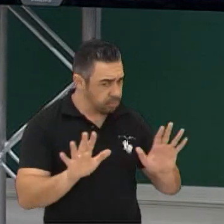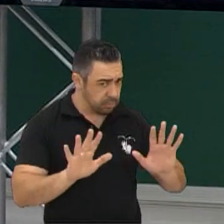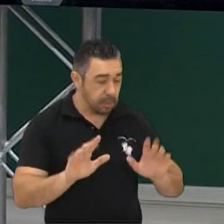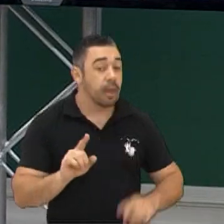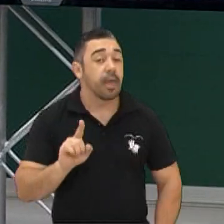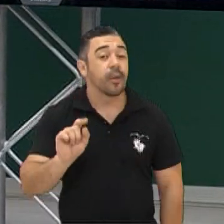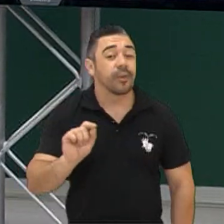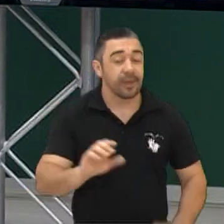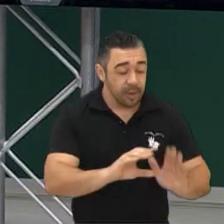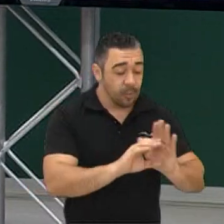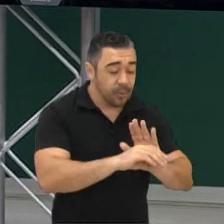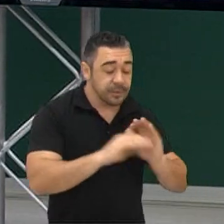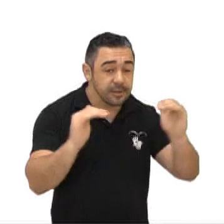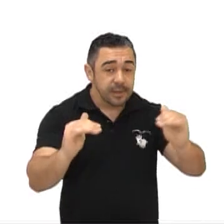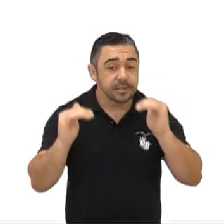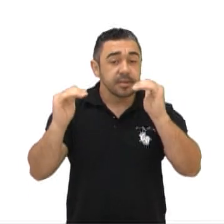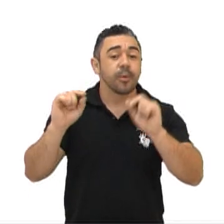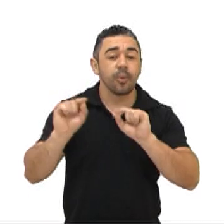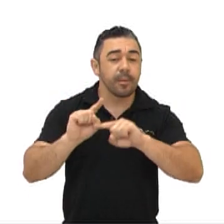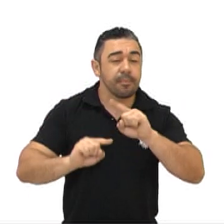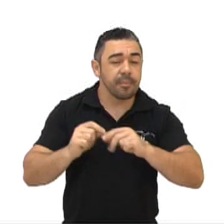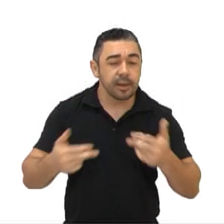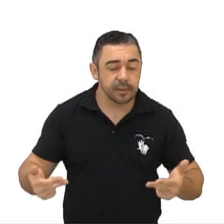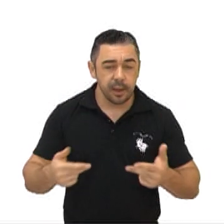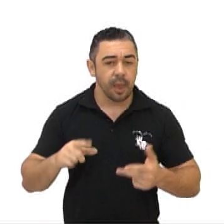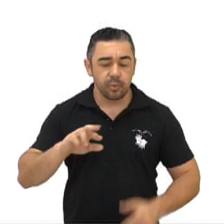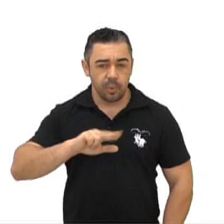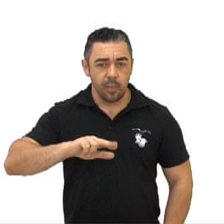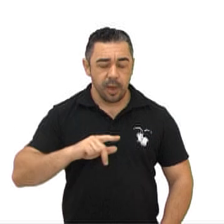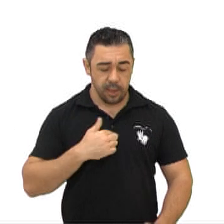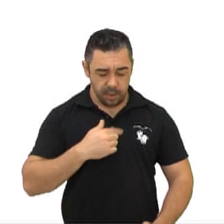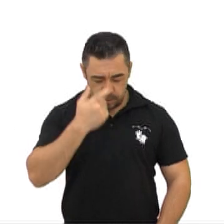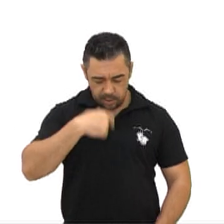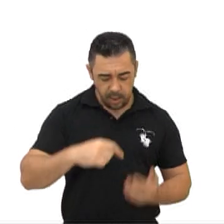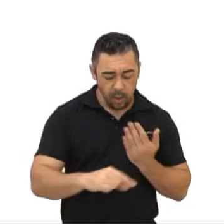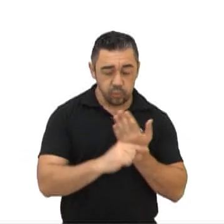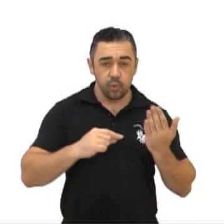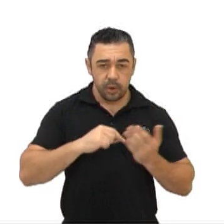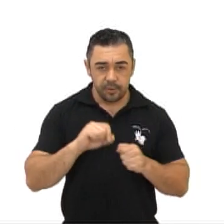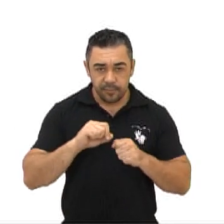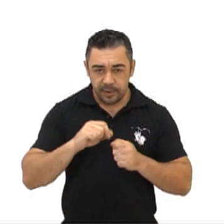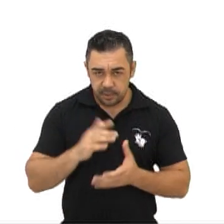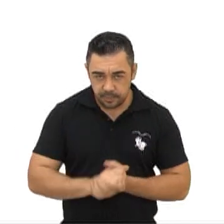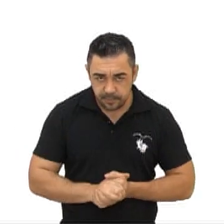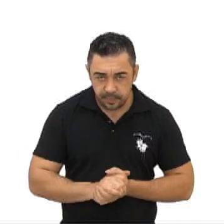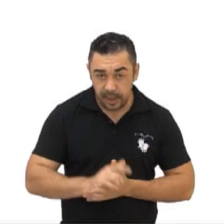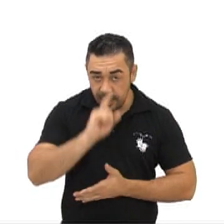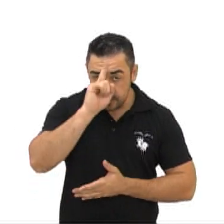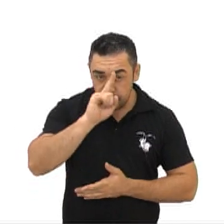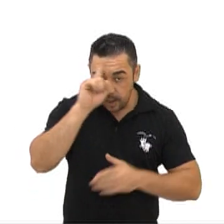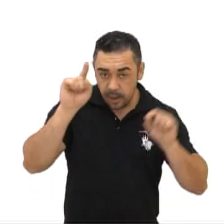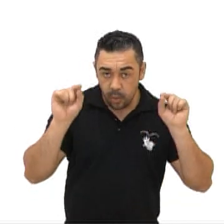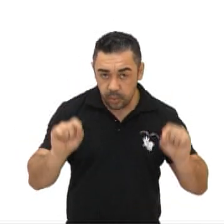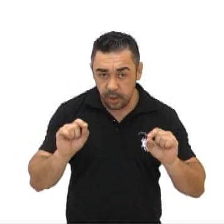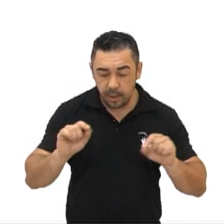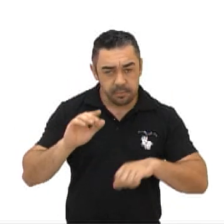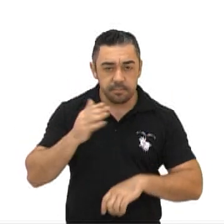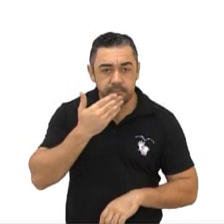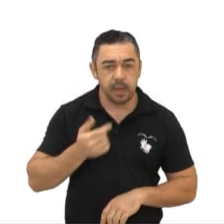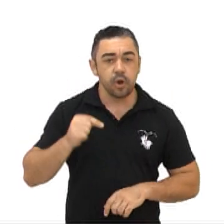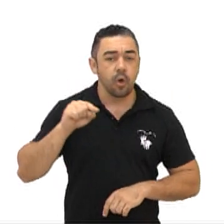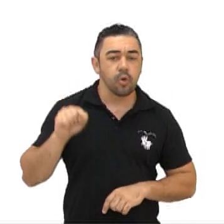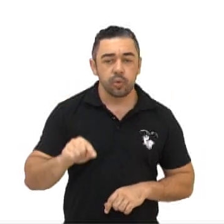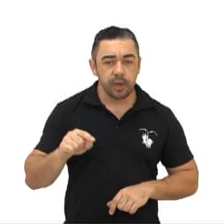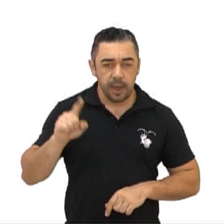o conceito acima da produção do material, o desapego à autoria da produção. Você lembra que eu falei para vocês que a ideia, nesse momento, ela é mais importante do que a própria